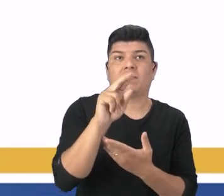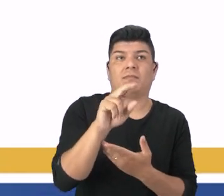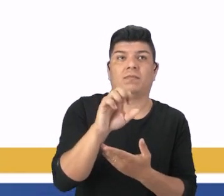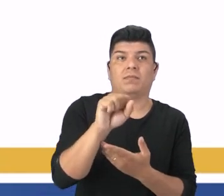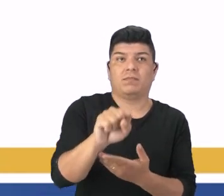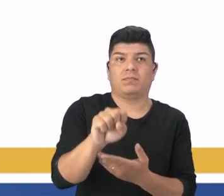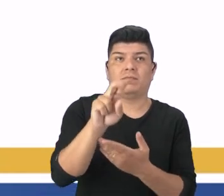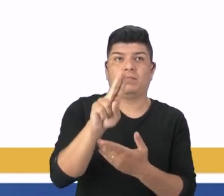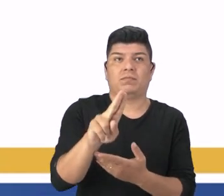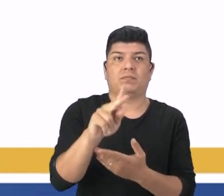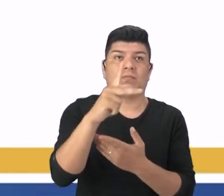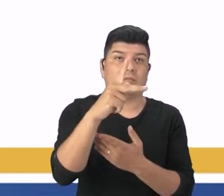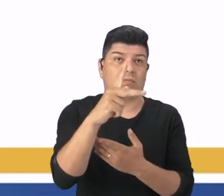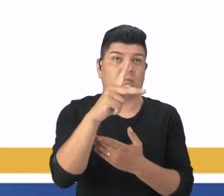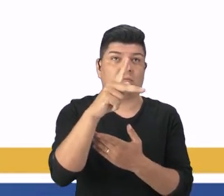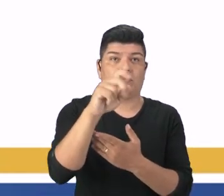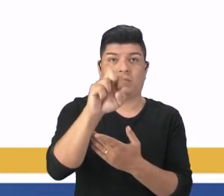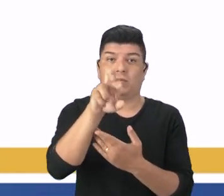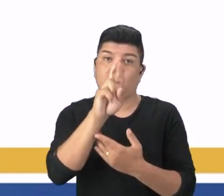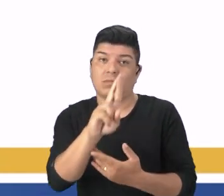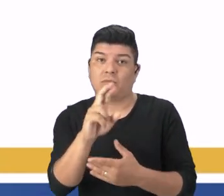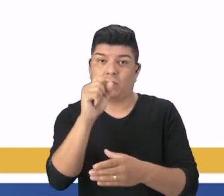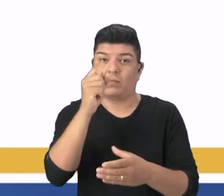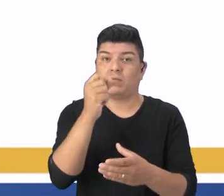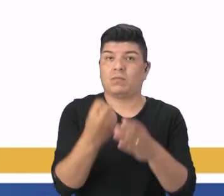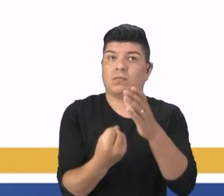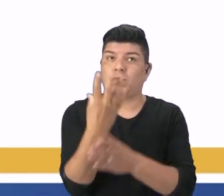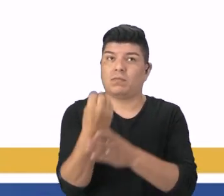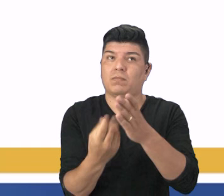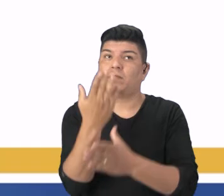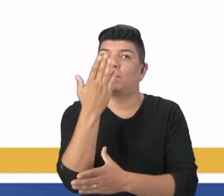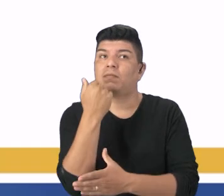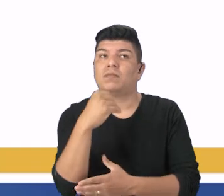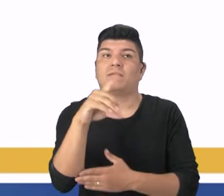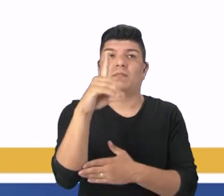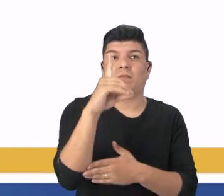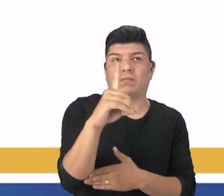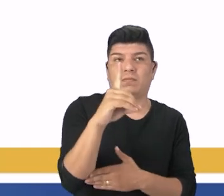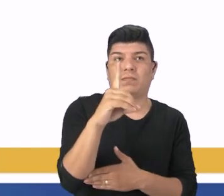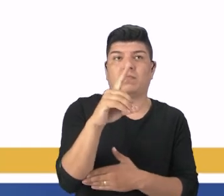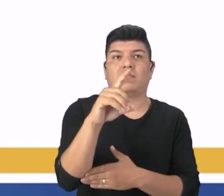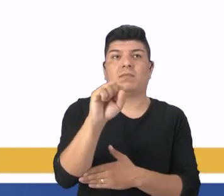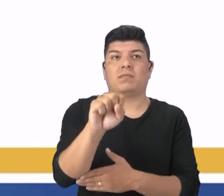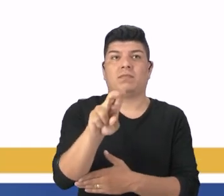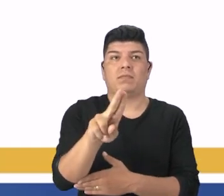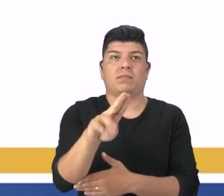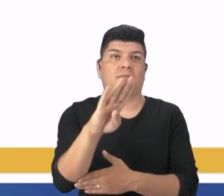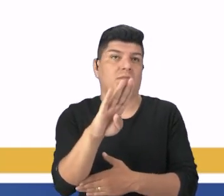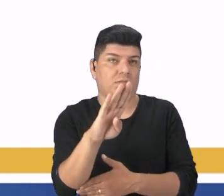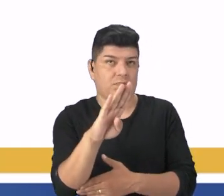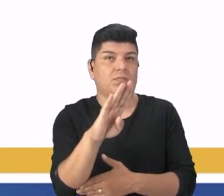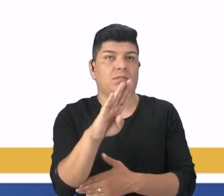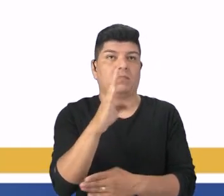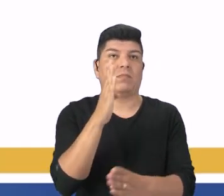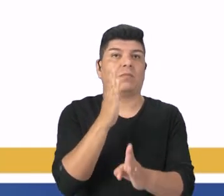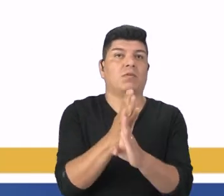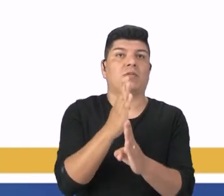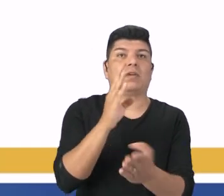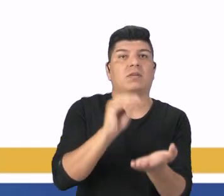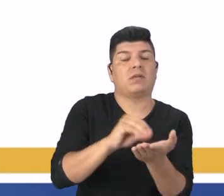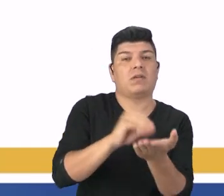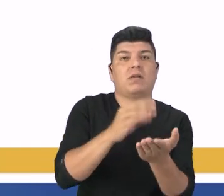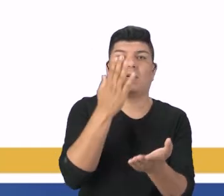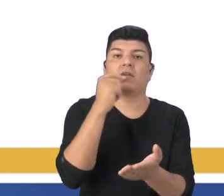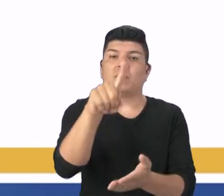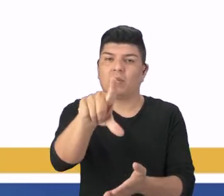a superprodução de alimentos, ou letra D, a subnutrição causada pela falta de alimentos. Fez